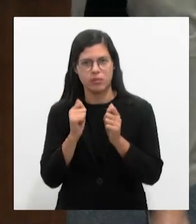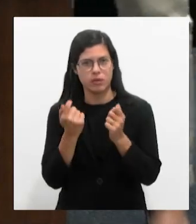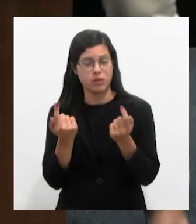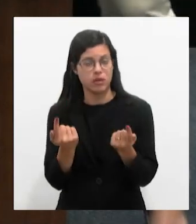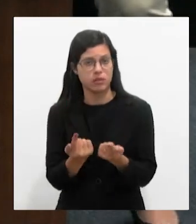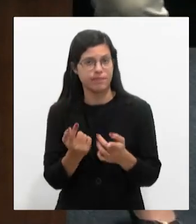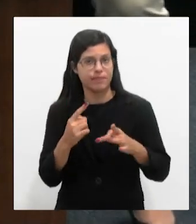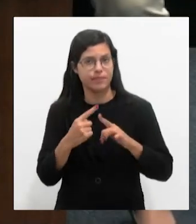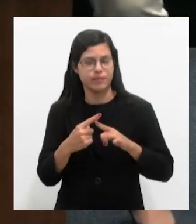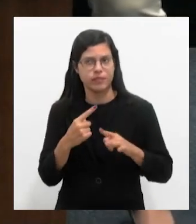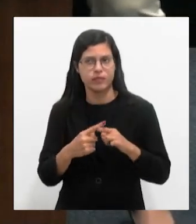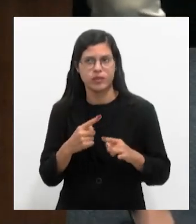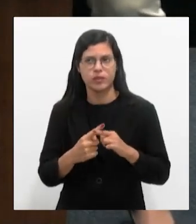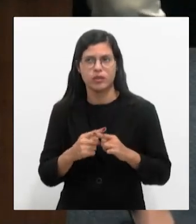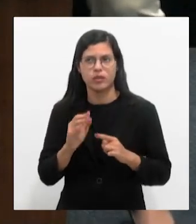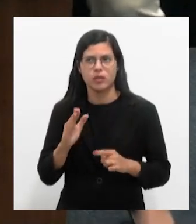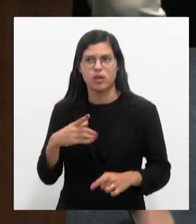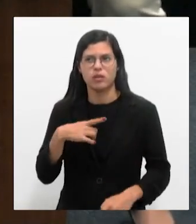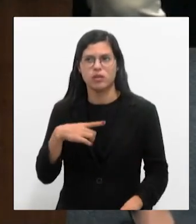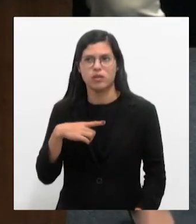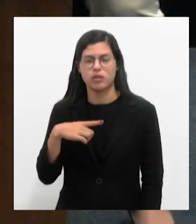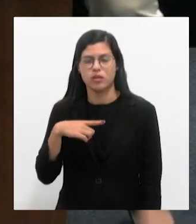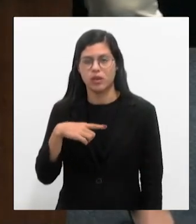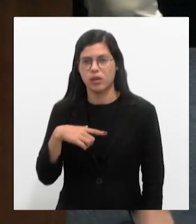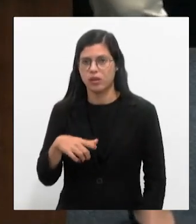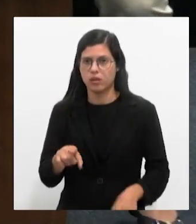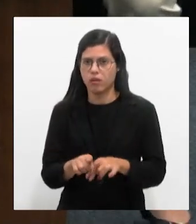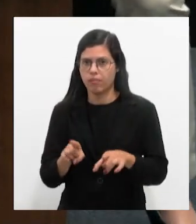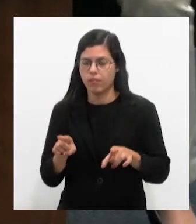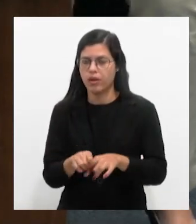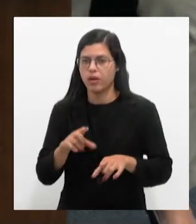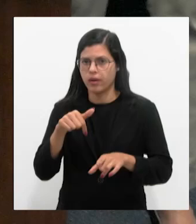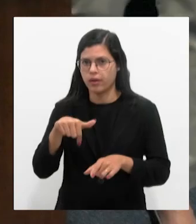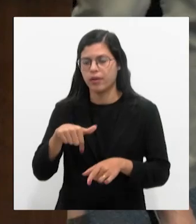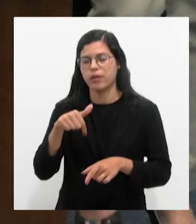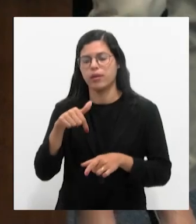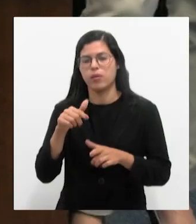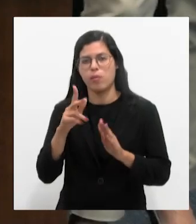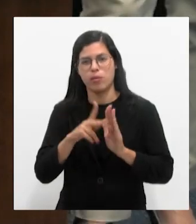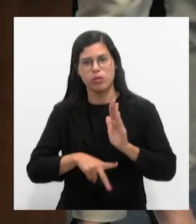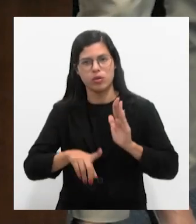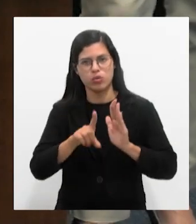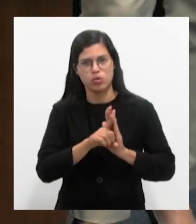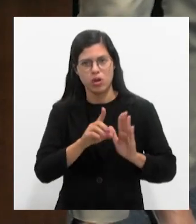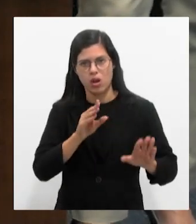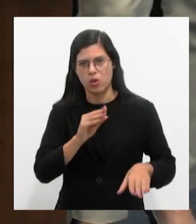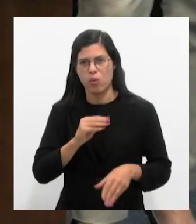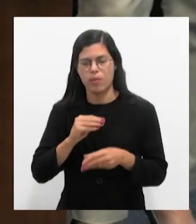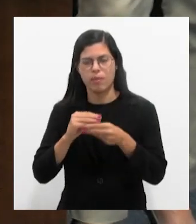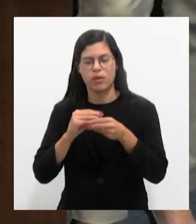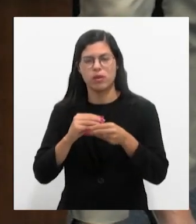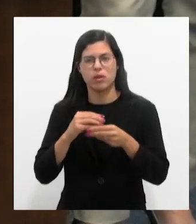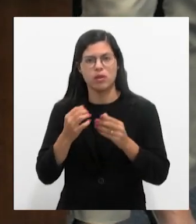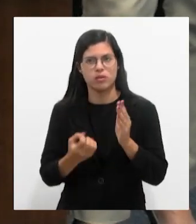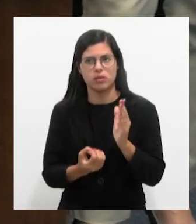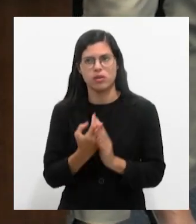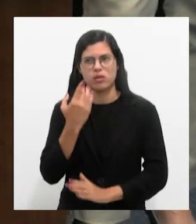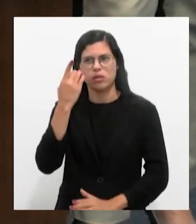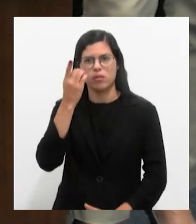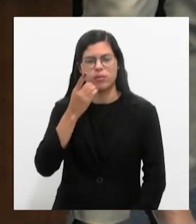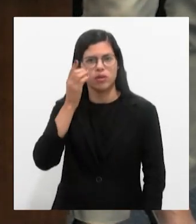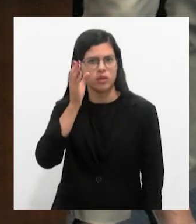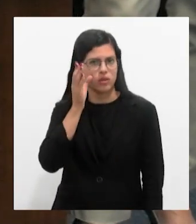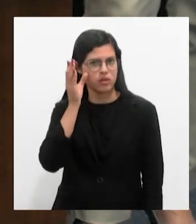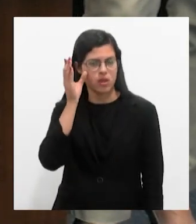porque nós já temos aqui tramitando há muito tempo um projeto de lei complementar de autoria da deputada